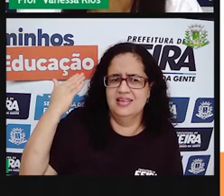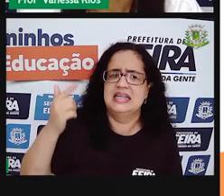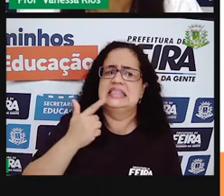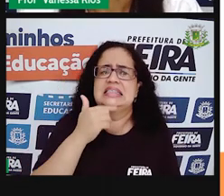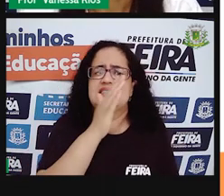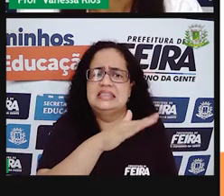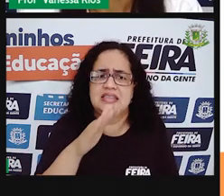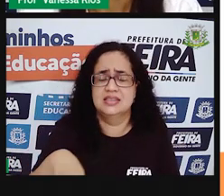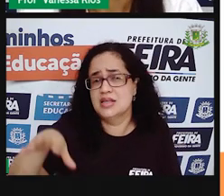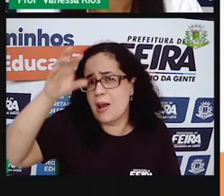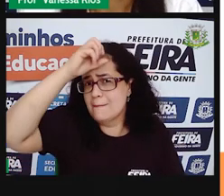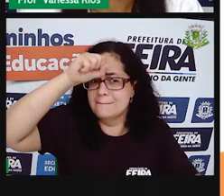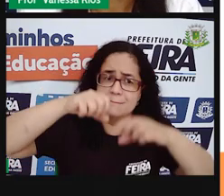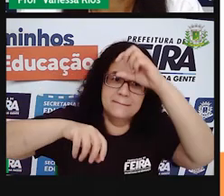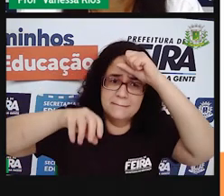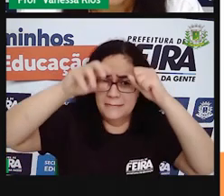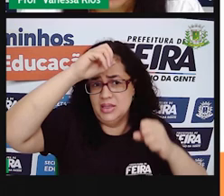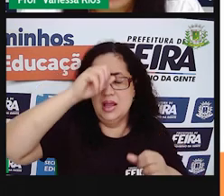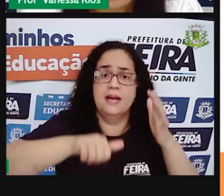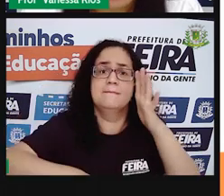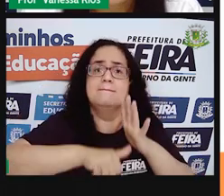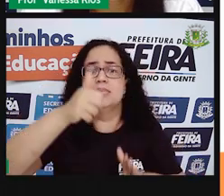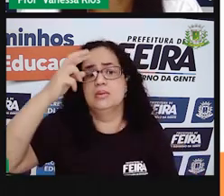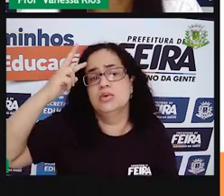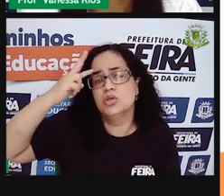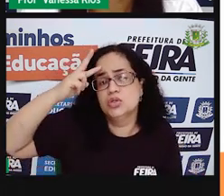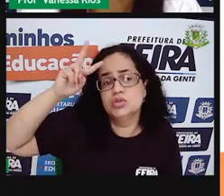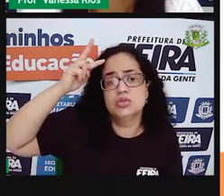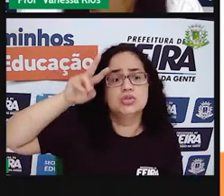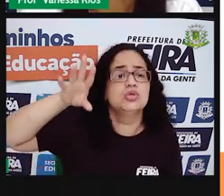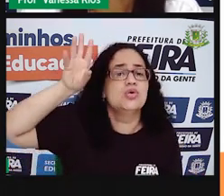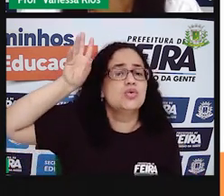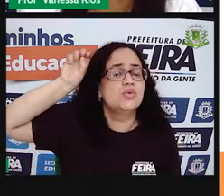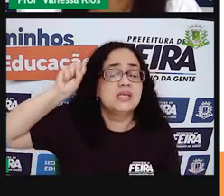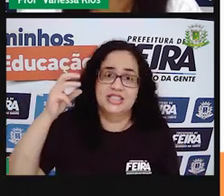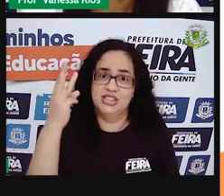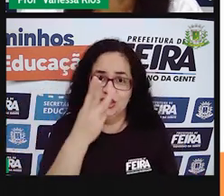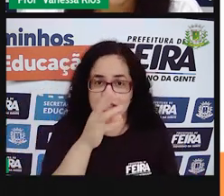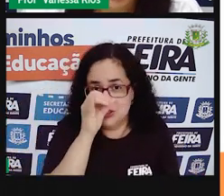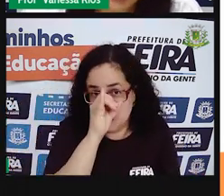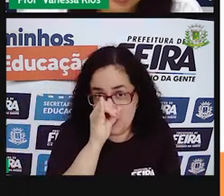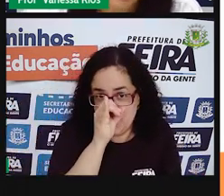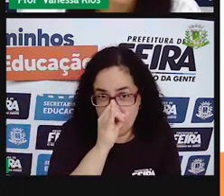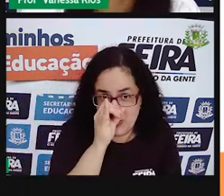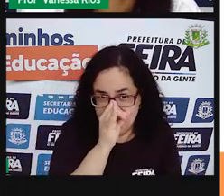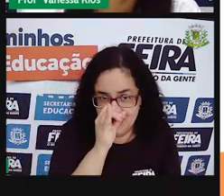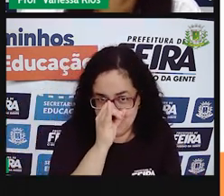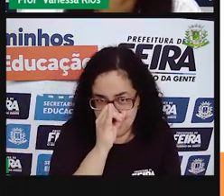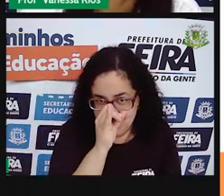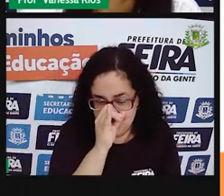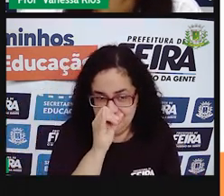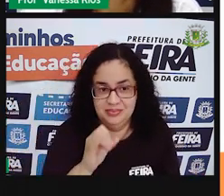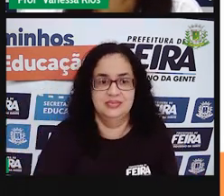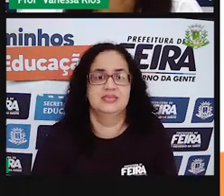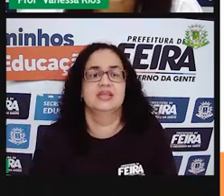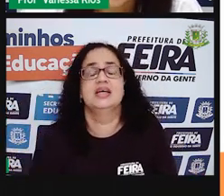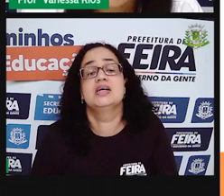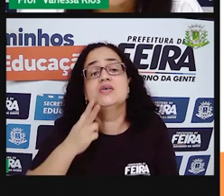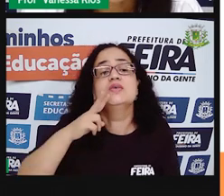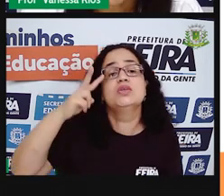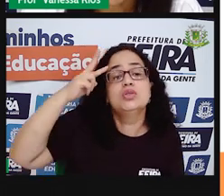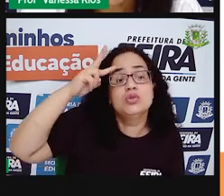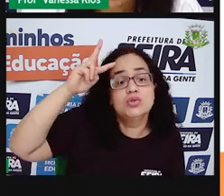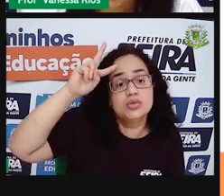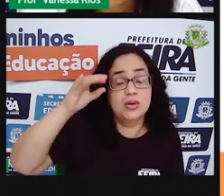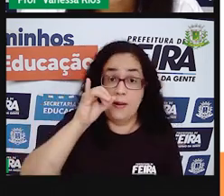crianças aprendem aí entre as primeiras histórias que escuta, que é a história dos três porquinhos. Que conta a história aí